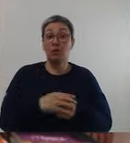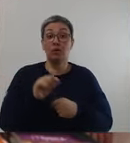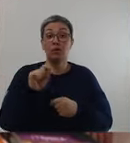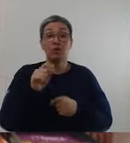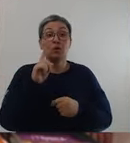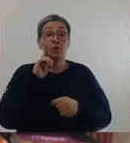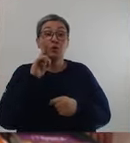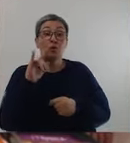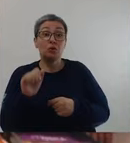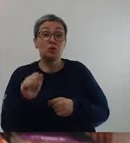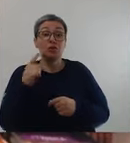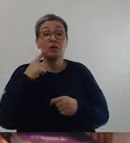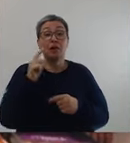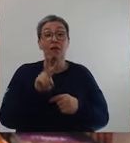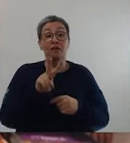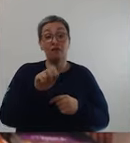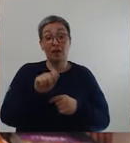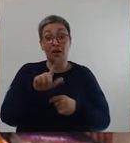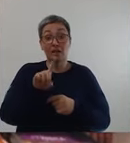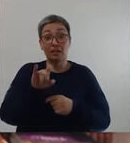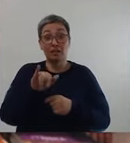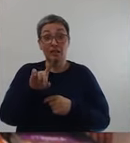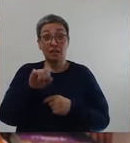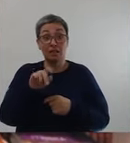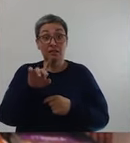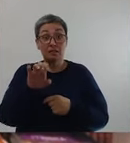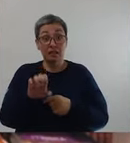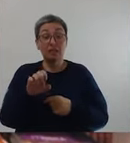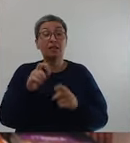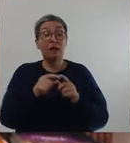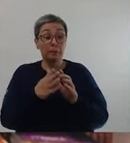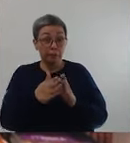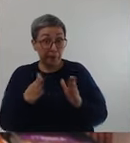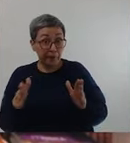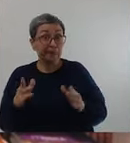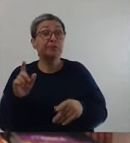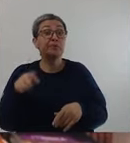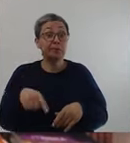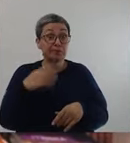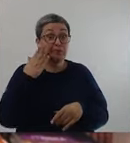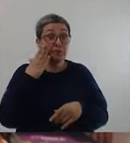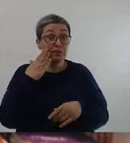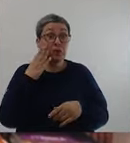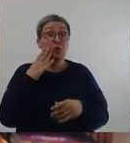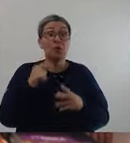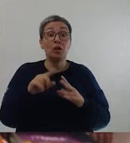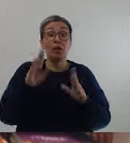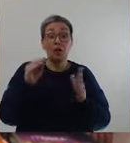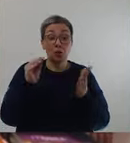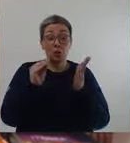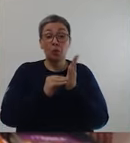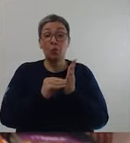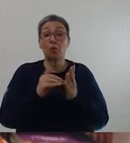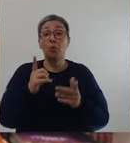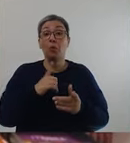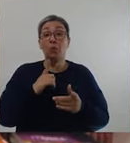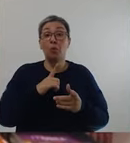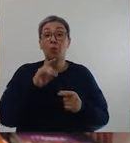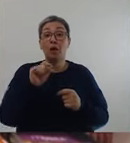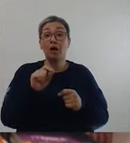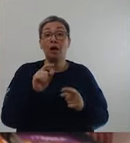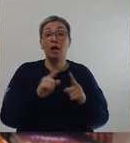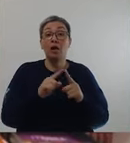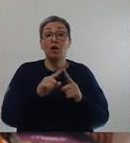agora, a data da validade. O RG tem um período também de validade, você sabia disso? Lá consta